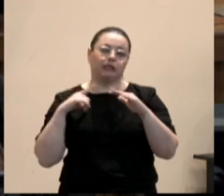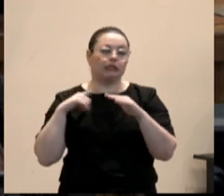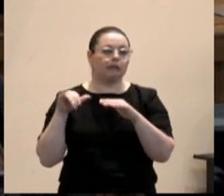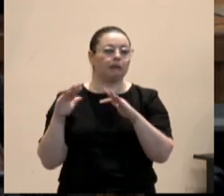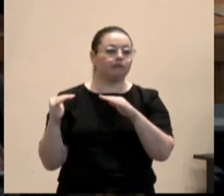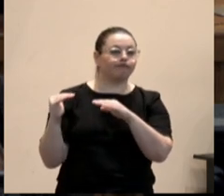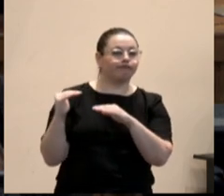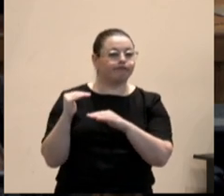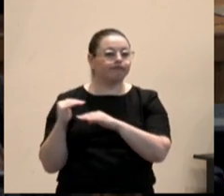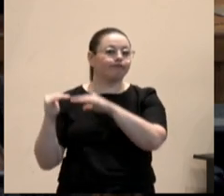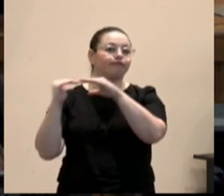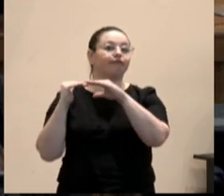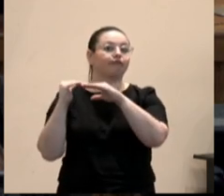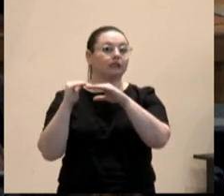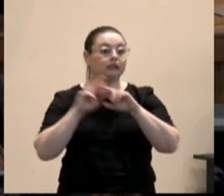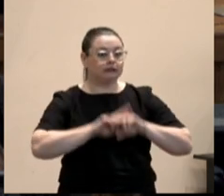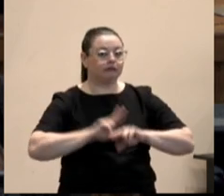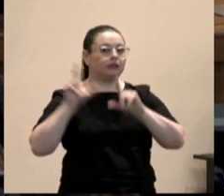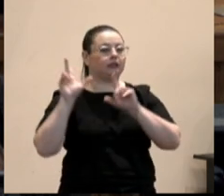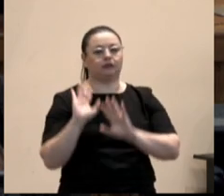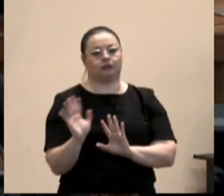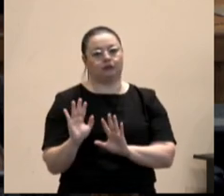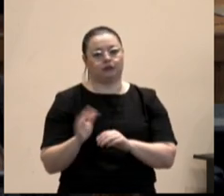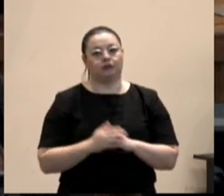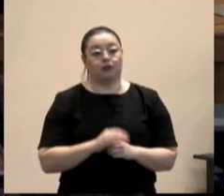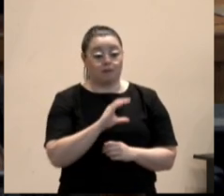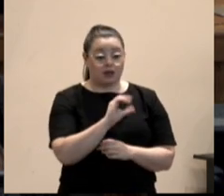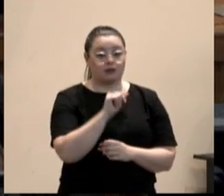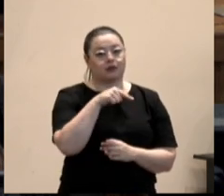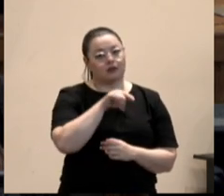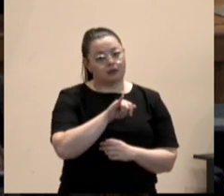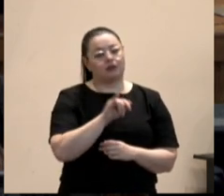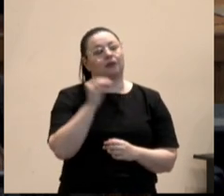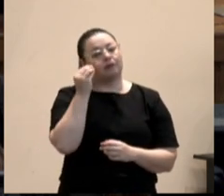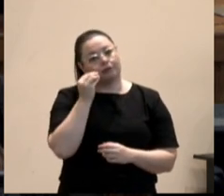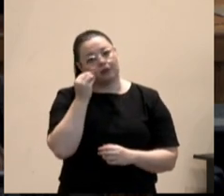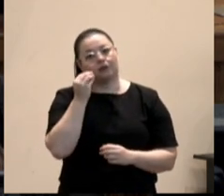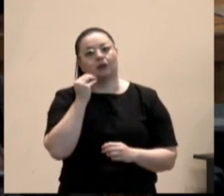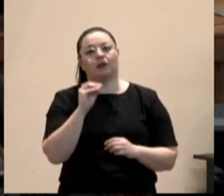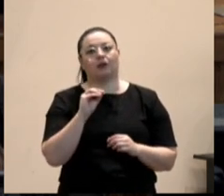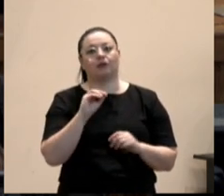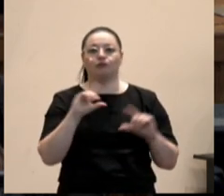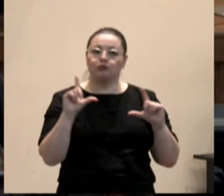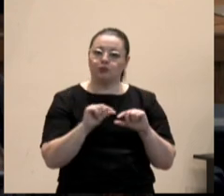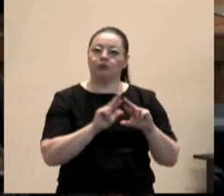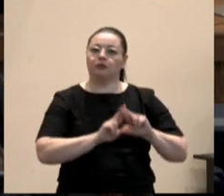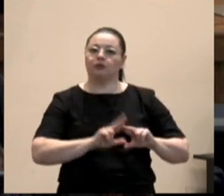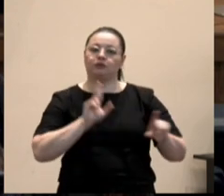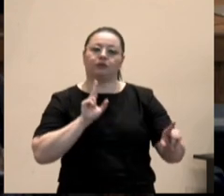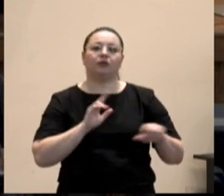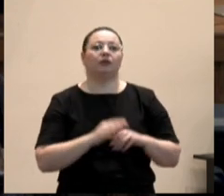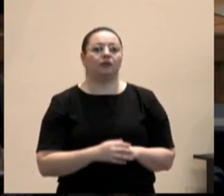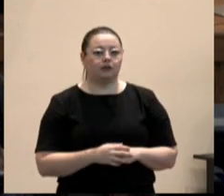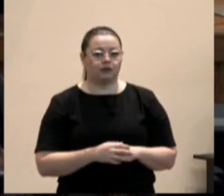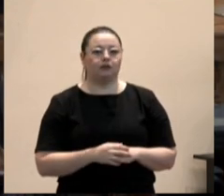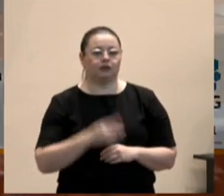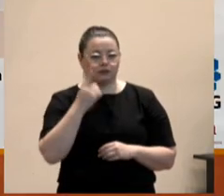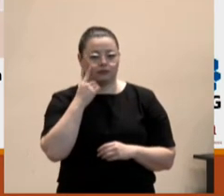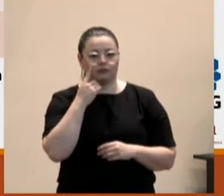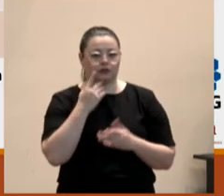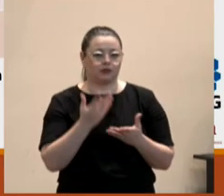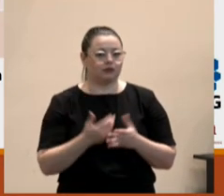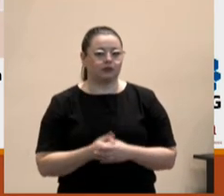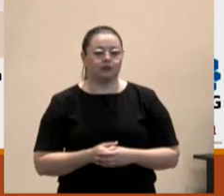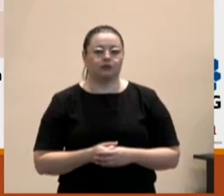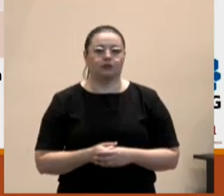Então, esse é um desafio brasileiro, é diminuir essa diferença também, já que, olha para vocês verem nos países da OCDE, não é tão